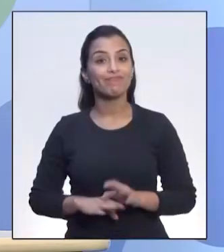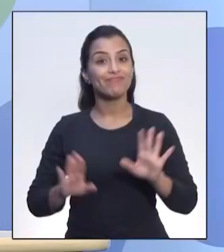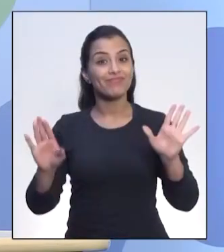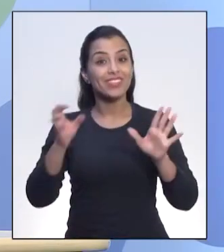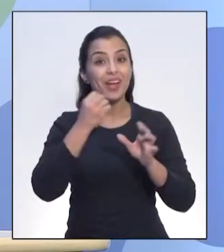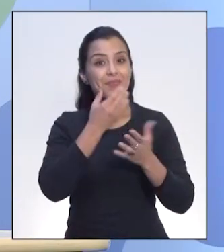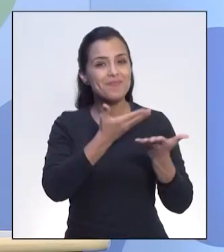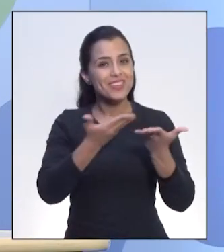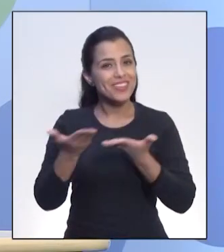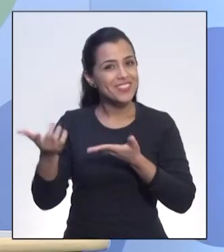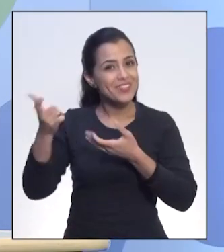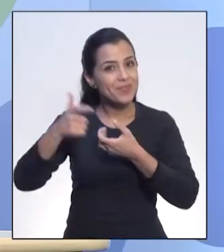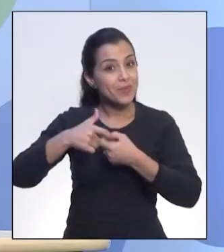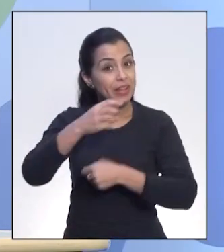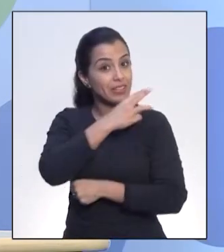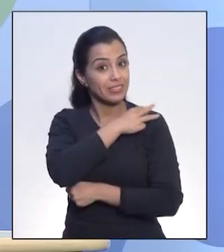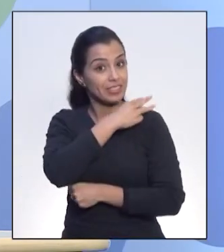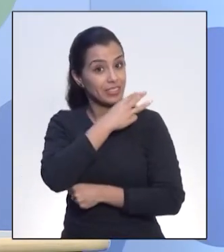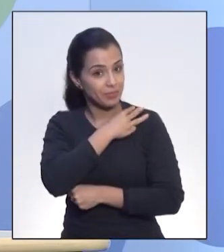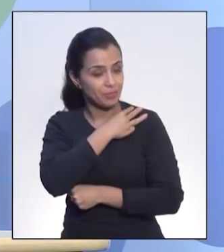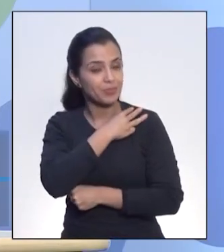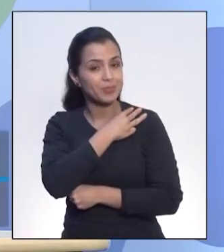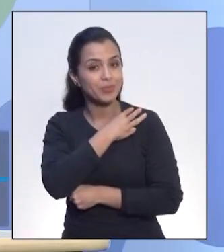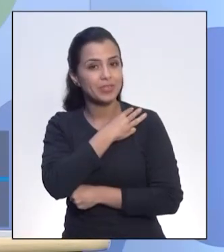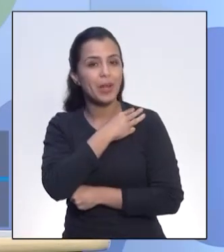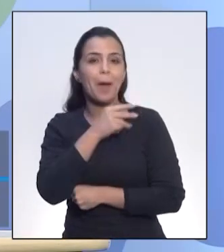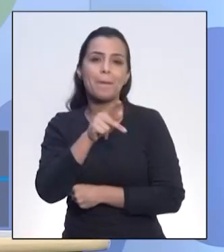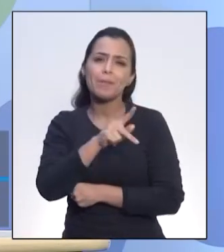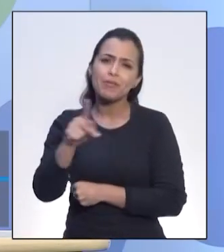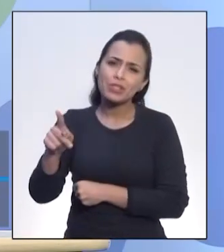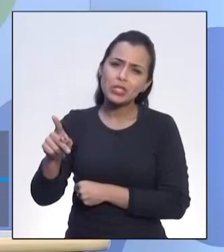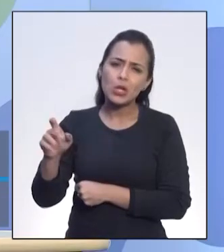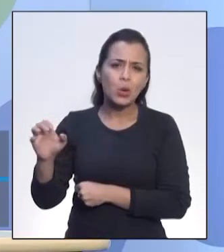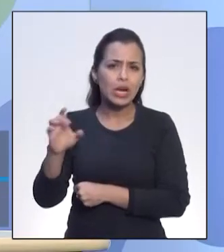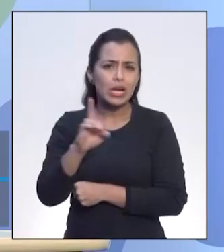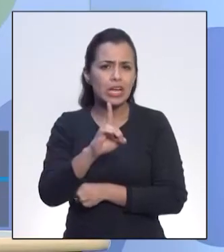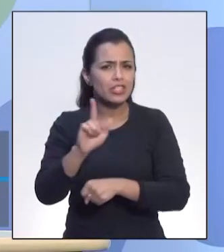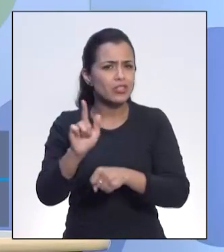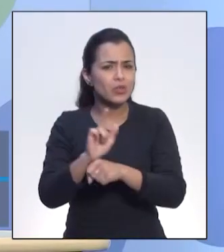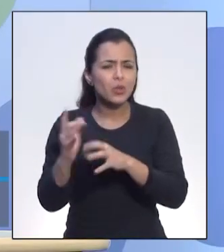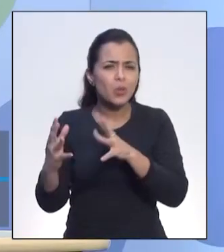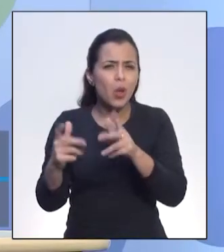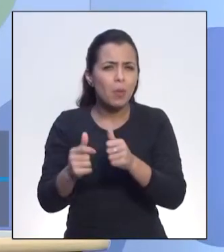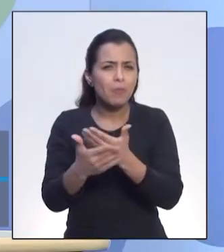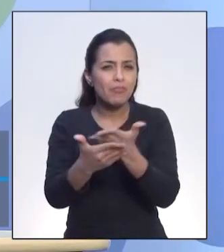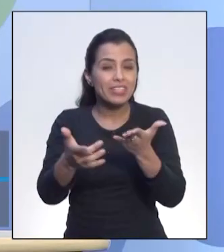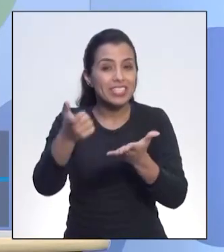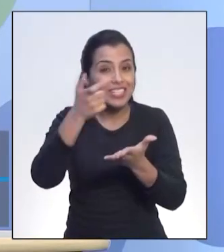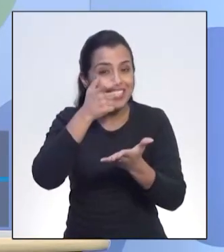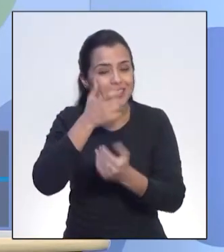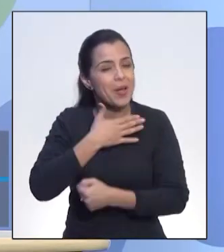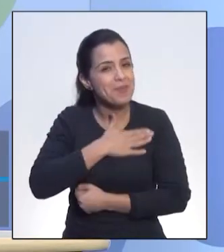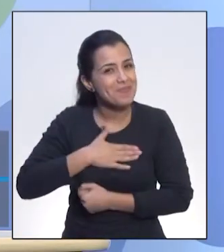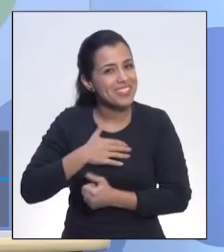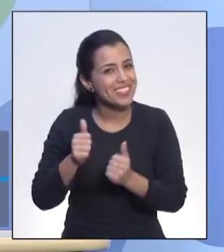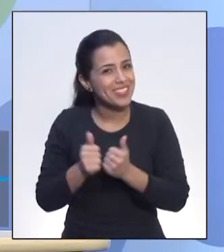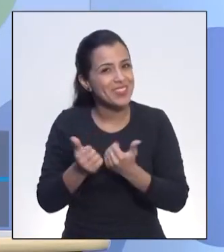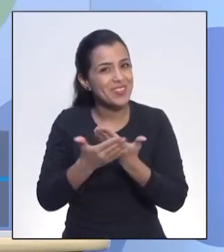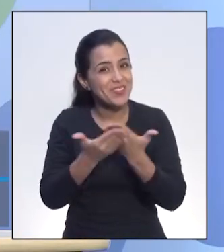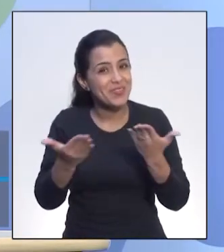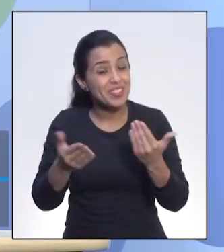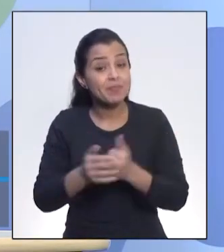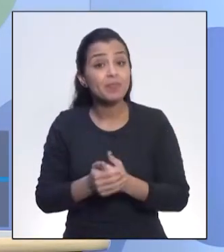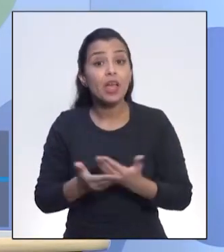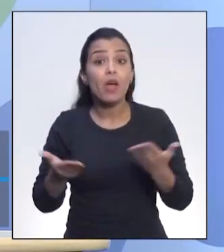Bem-vindos de volta, alunos da terceira série do ensino médio, professores, coordenadores, quem estiver aí assistindo a nossa aula, é sempre um prazer estar com vocês por aqui. E